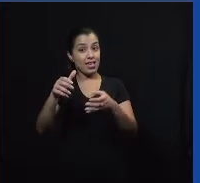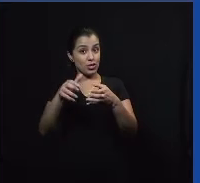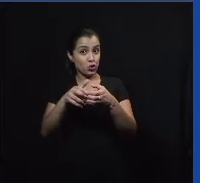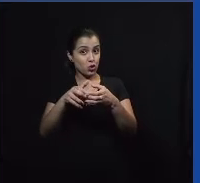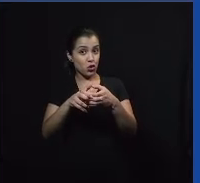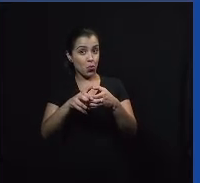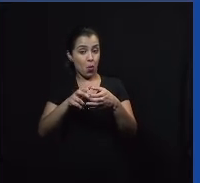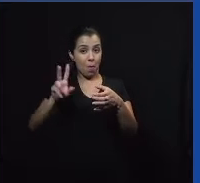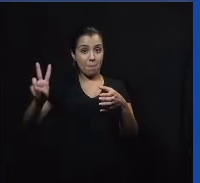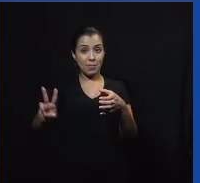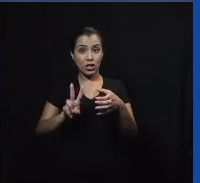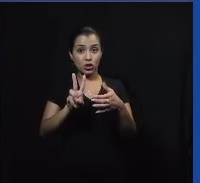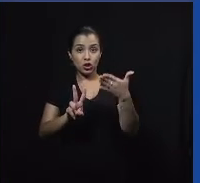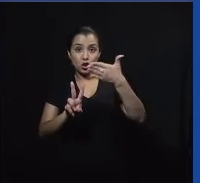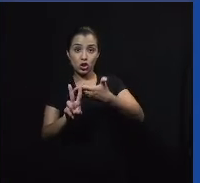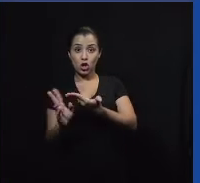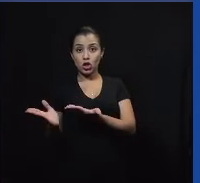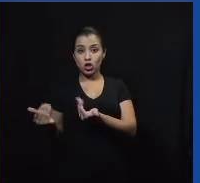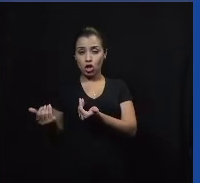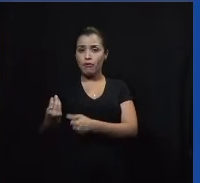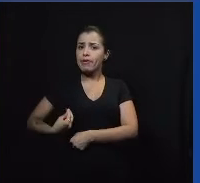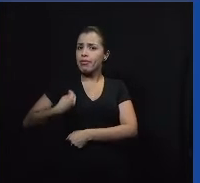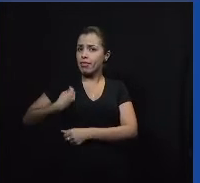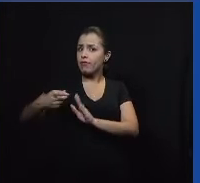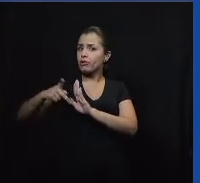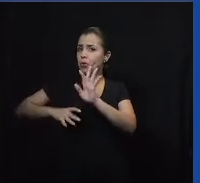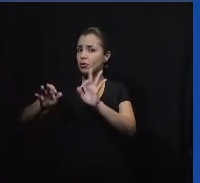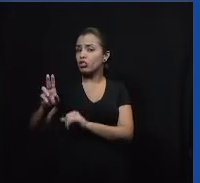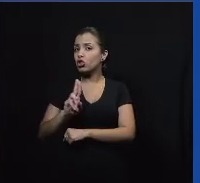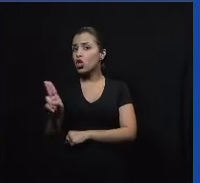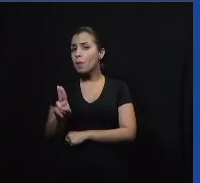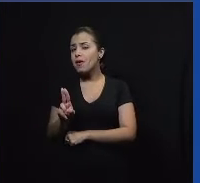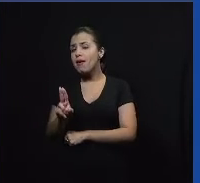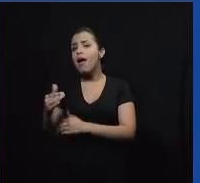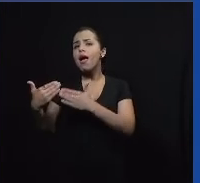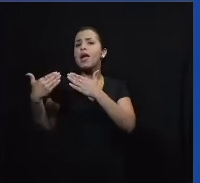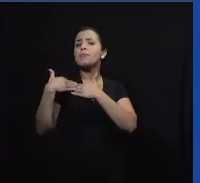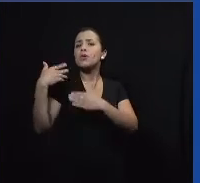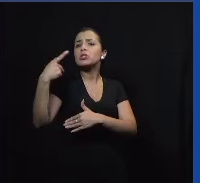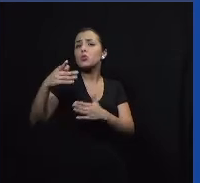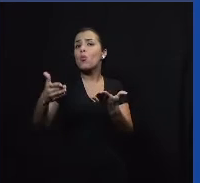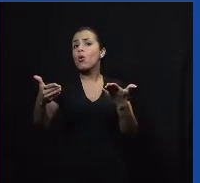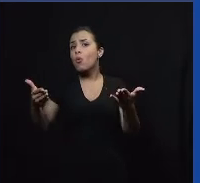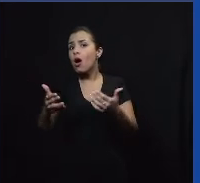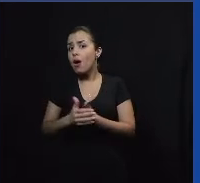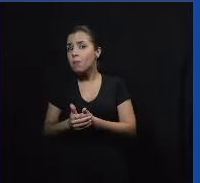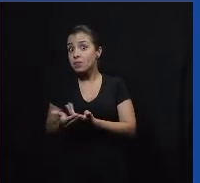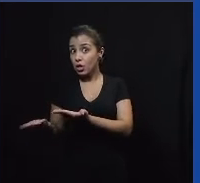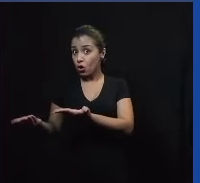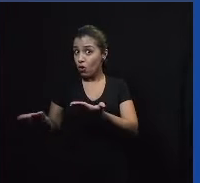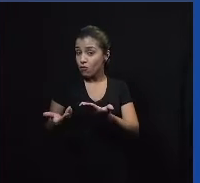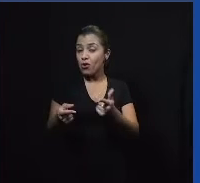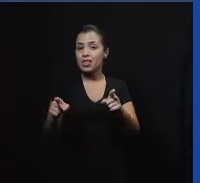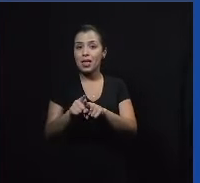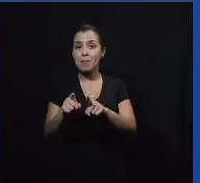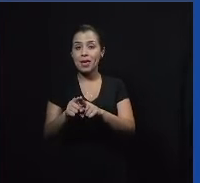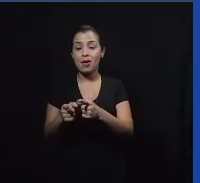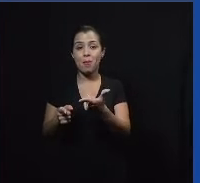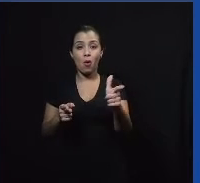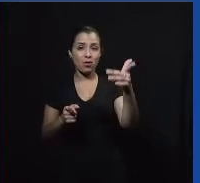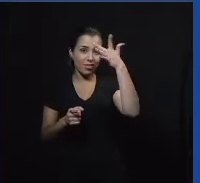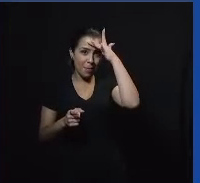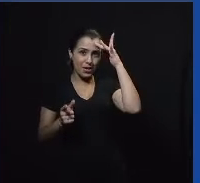eles realizaram lá, que chama Qual é a Sua Responsa? Trouxeram também uma convidada, uma pessoa que na verdade se inscreveu no site